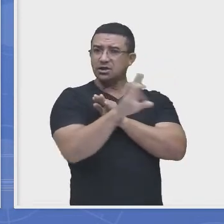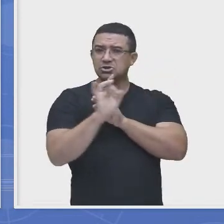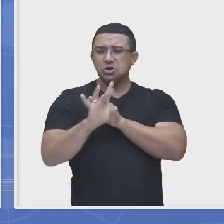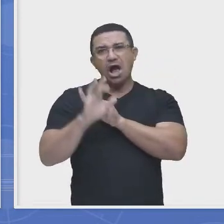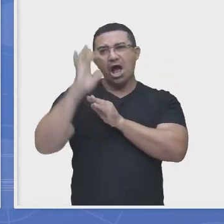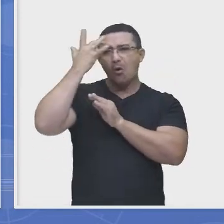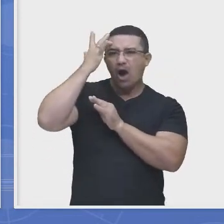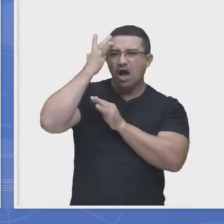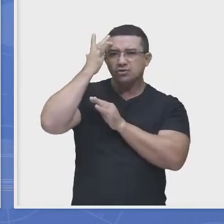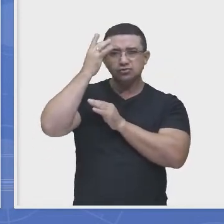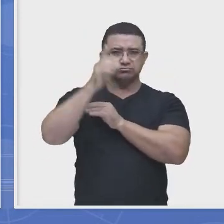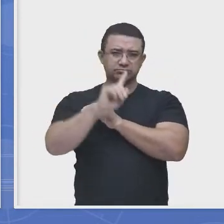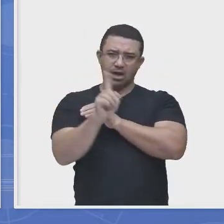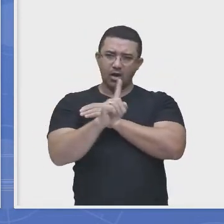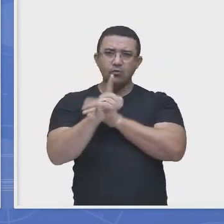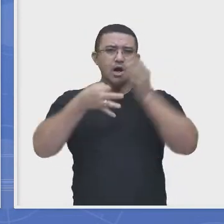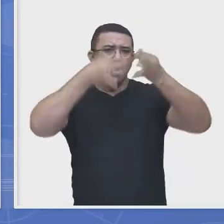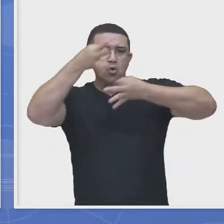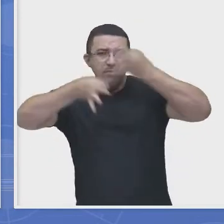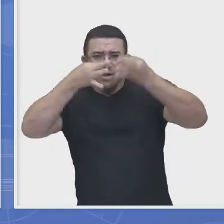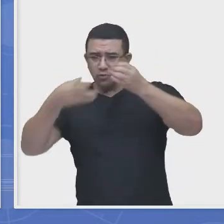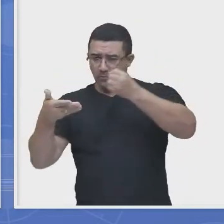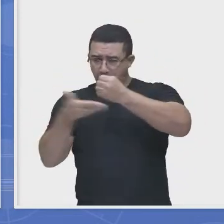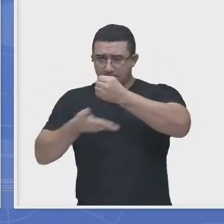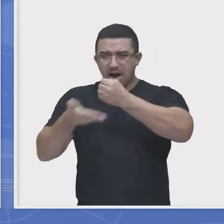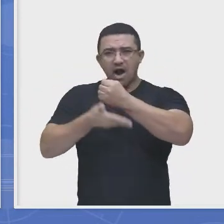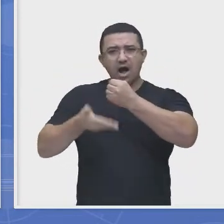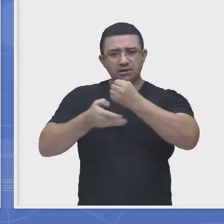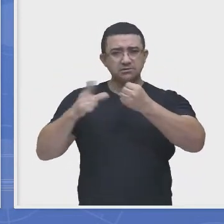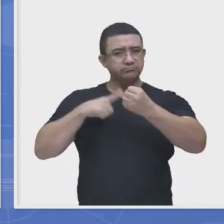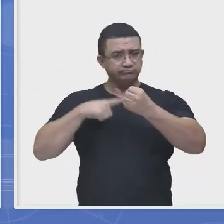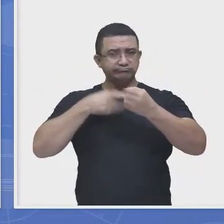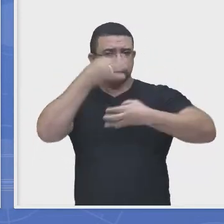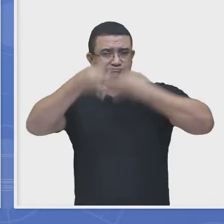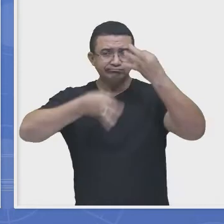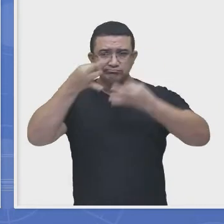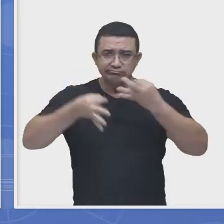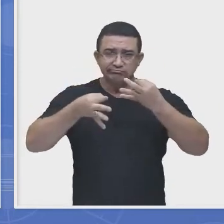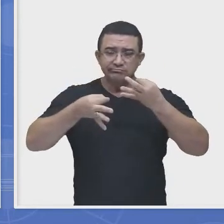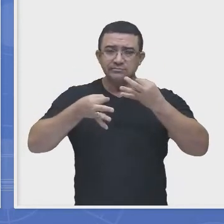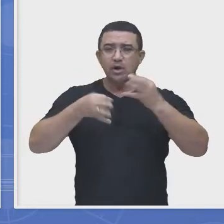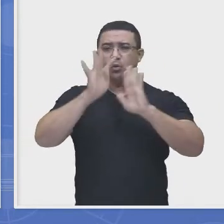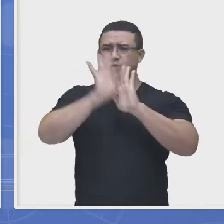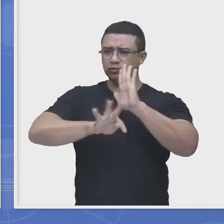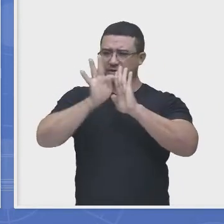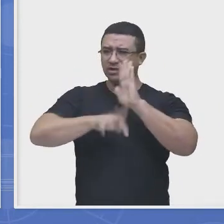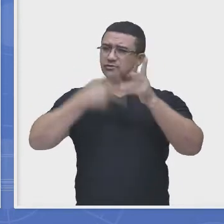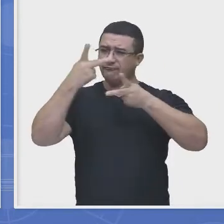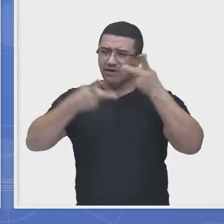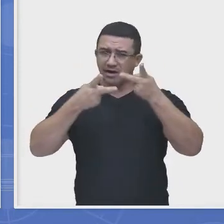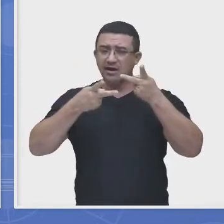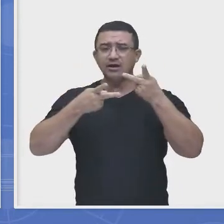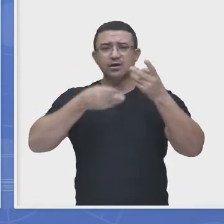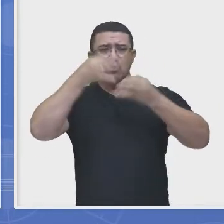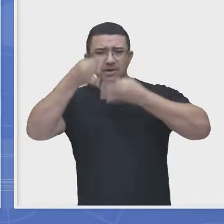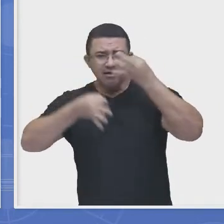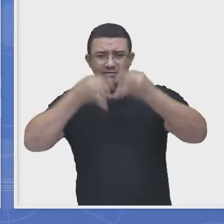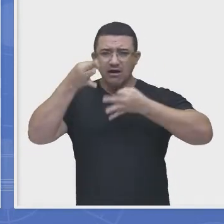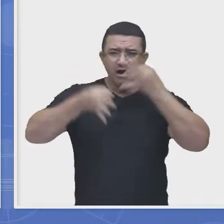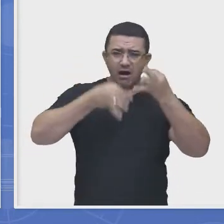os argumentos, né? Então nós vamos ter opinião e como o próprio nome do texto diz, olha só,